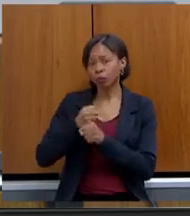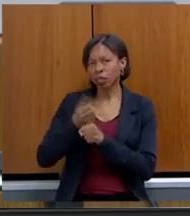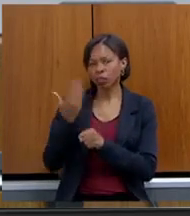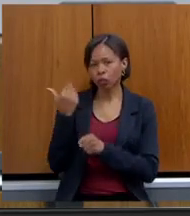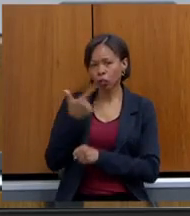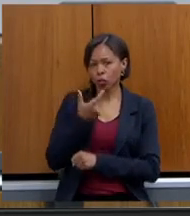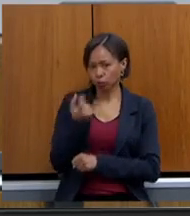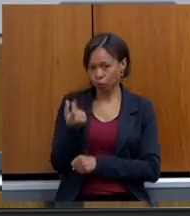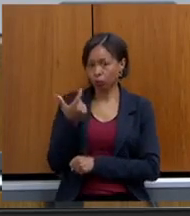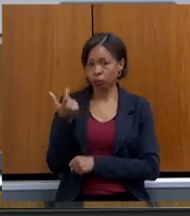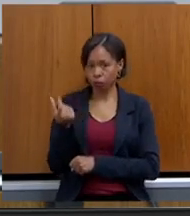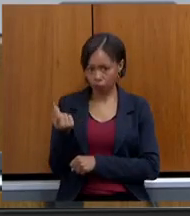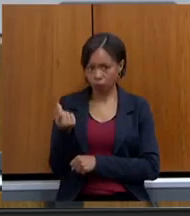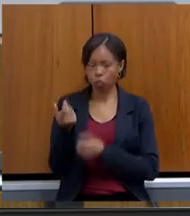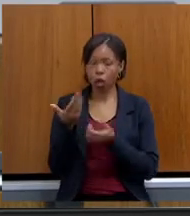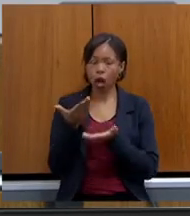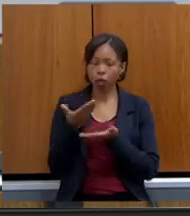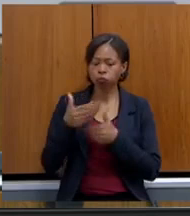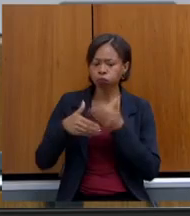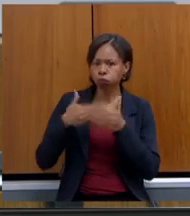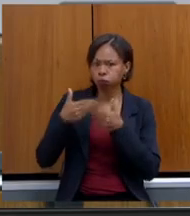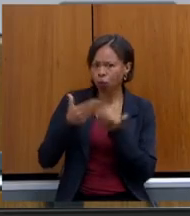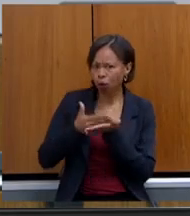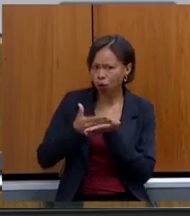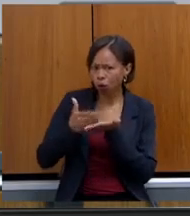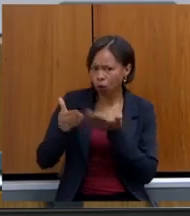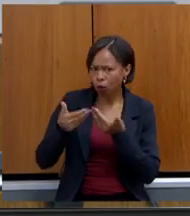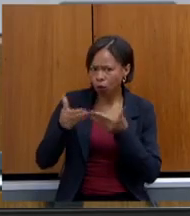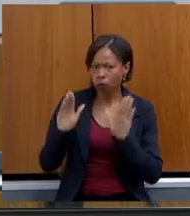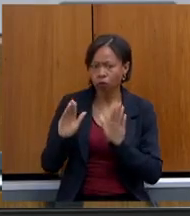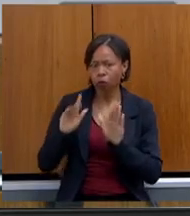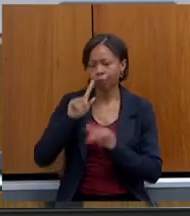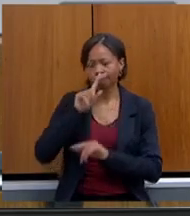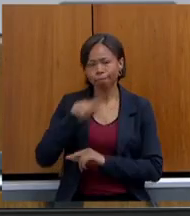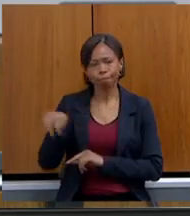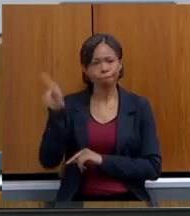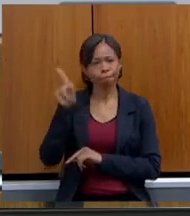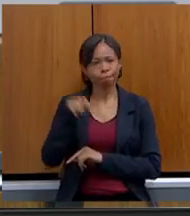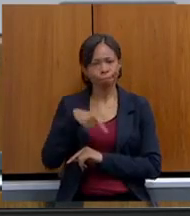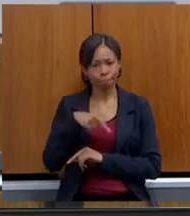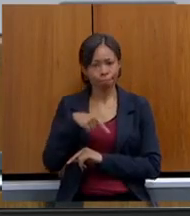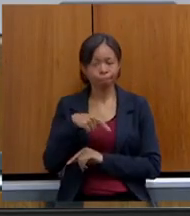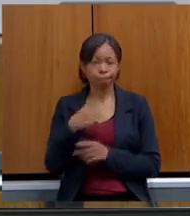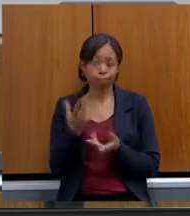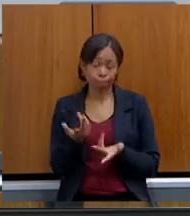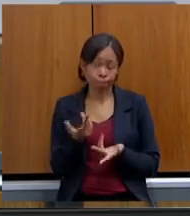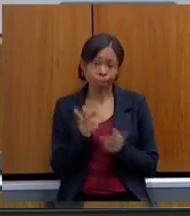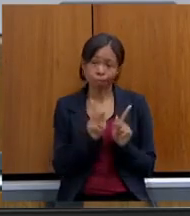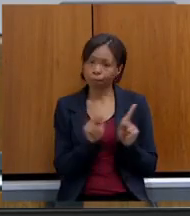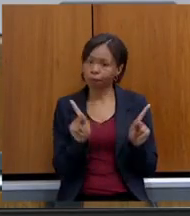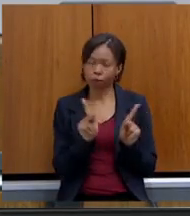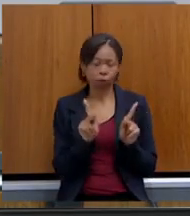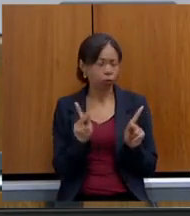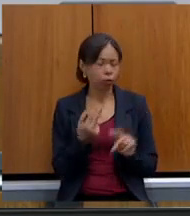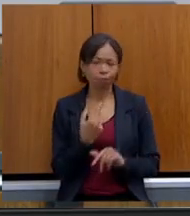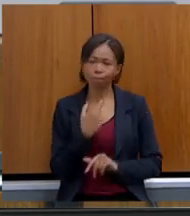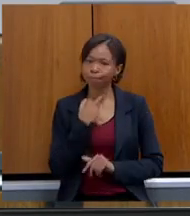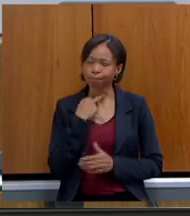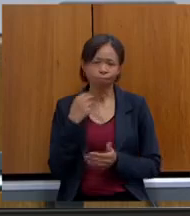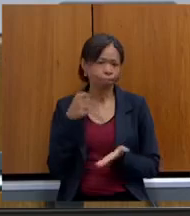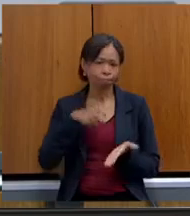processo de Abril foi aberto e depois ele foi cancelado a gente sabe que tivemos é pandemia mas o professor não pode ser né